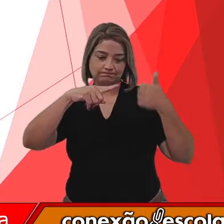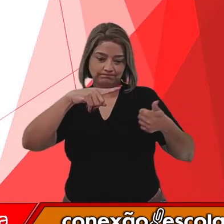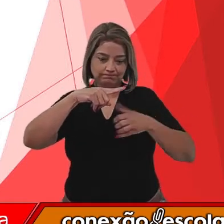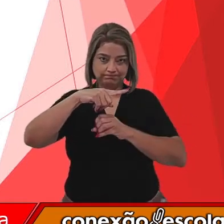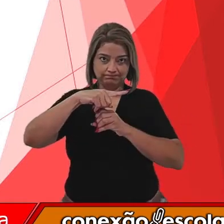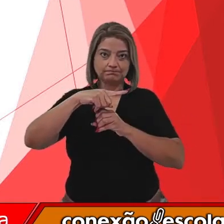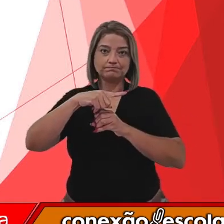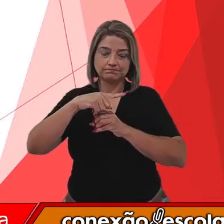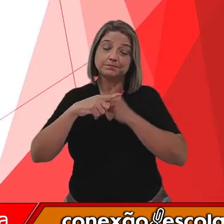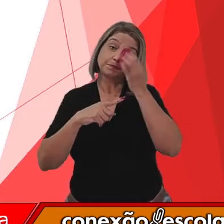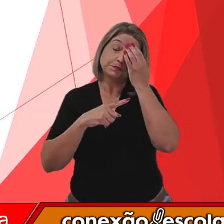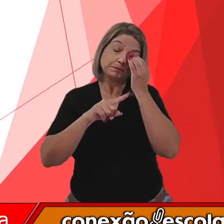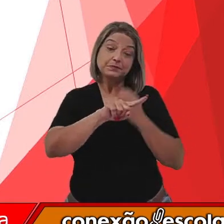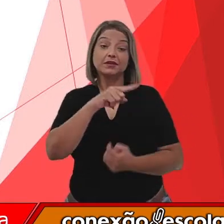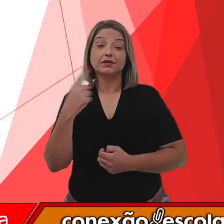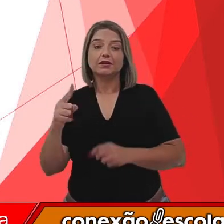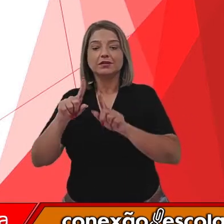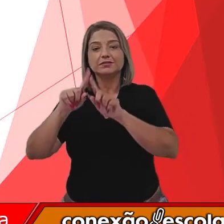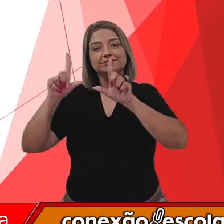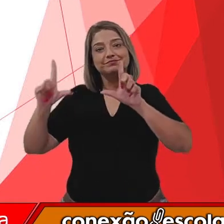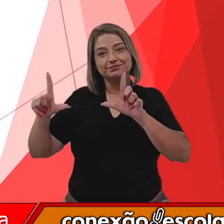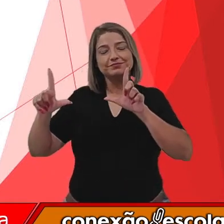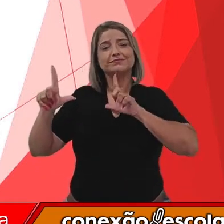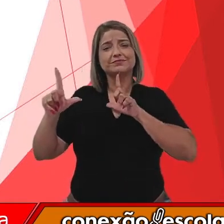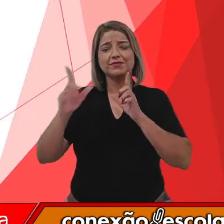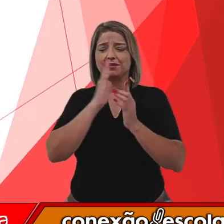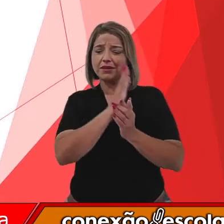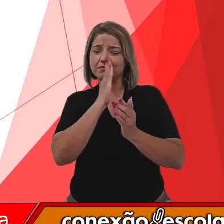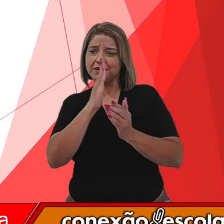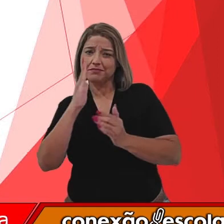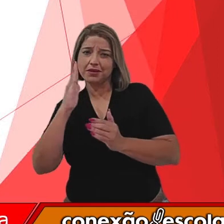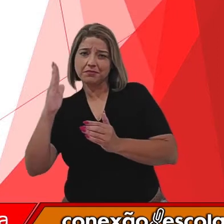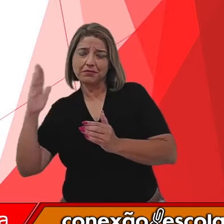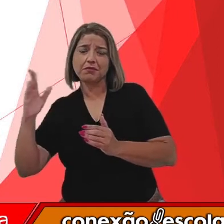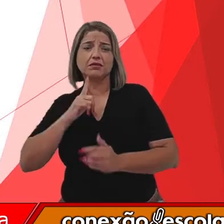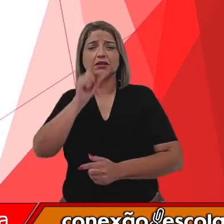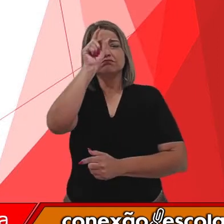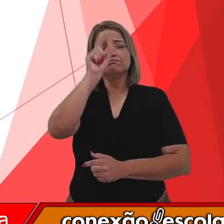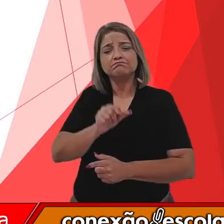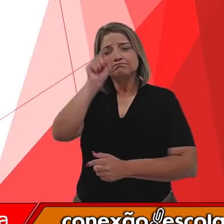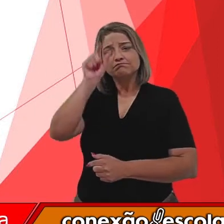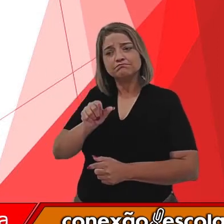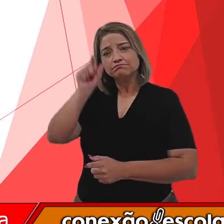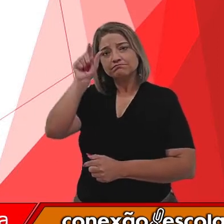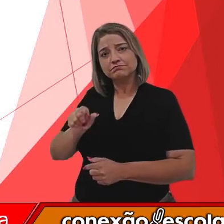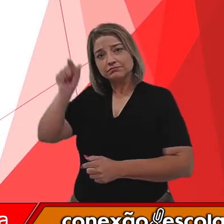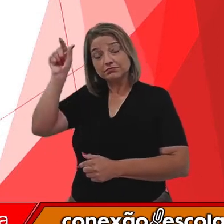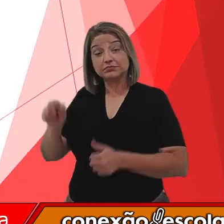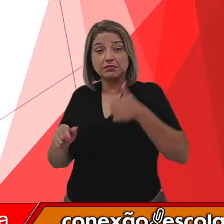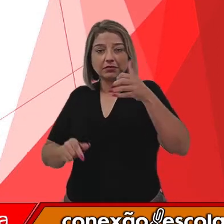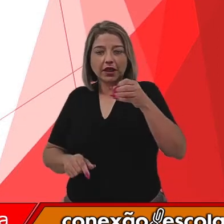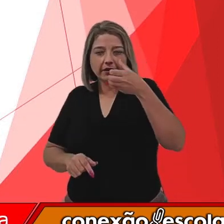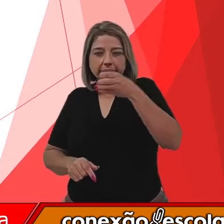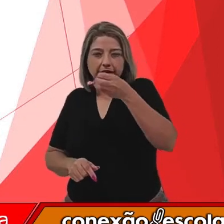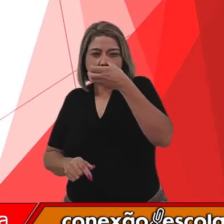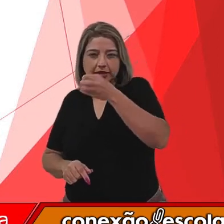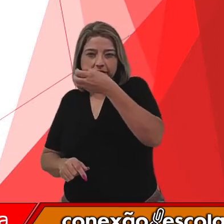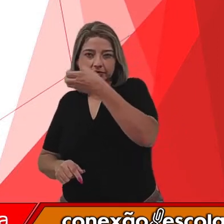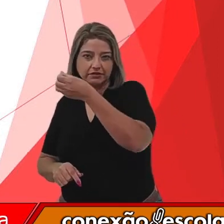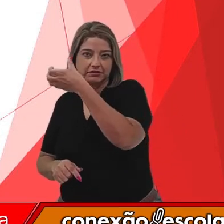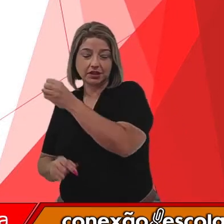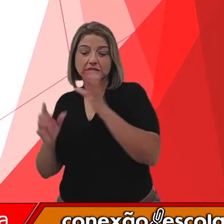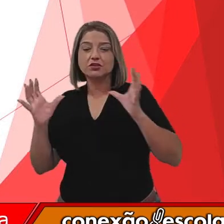uma placa. E essa placa ela é composta por 10 barrinhas em conjunto.